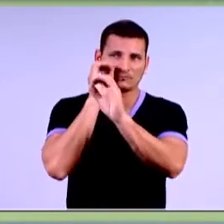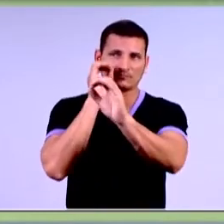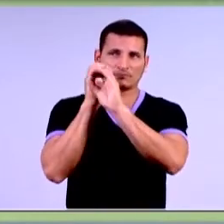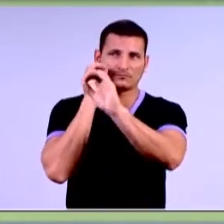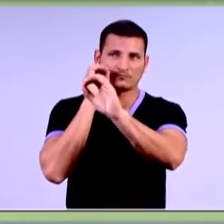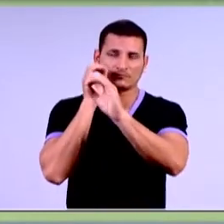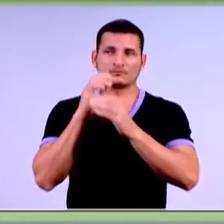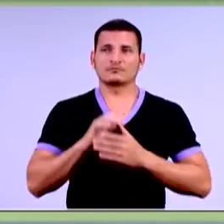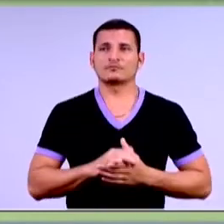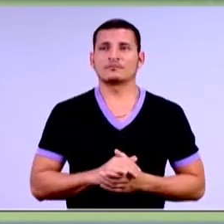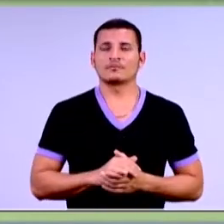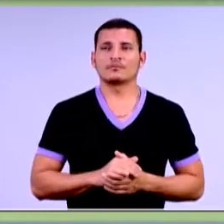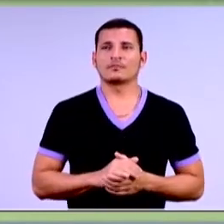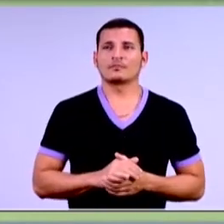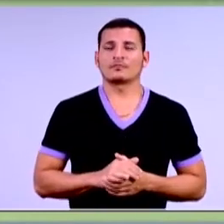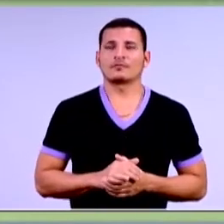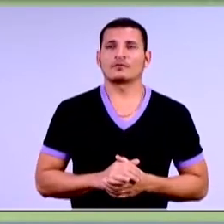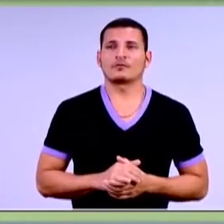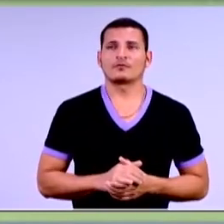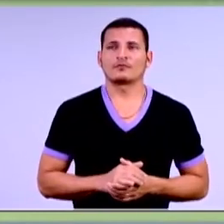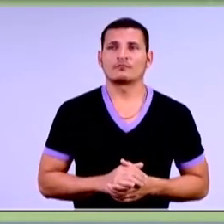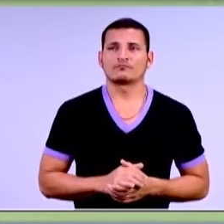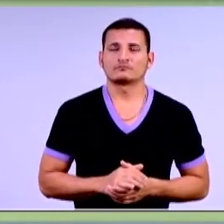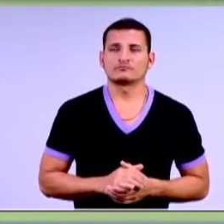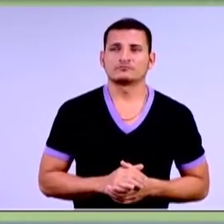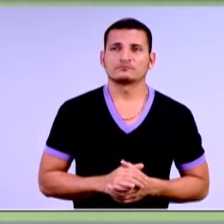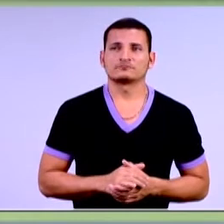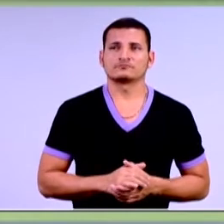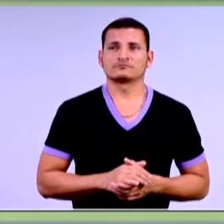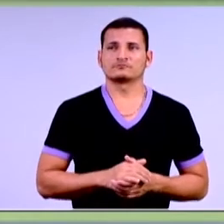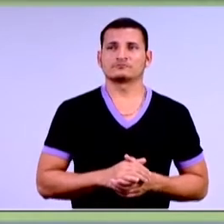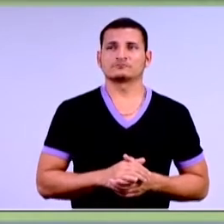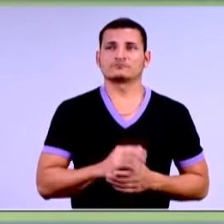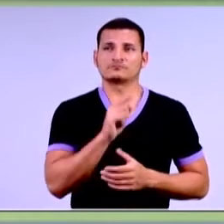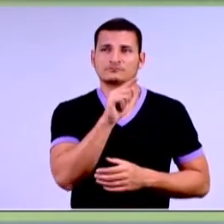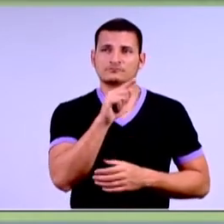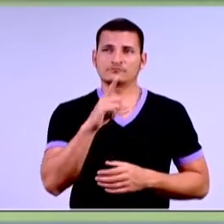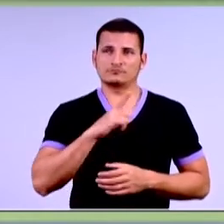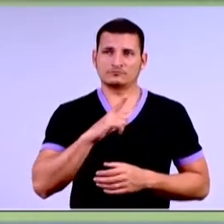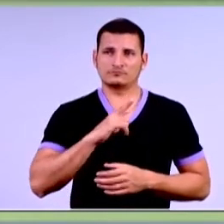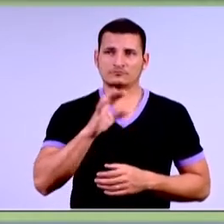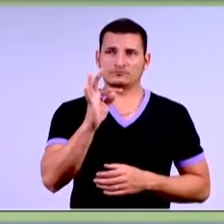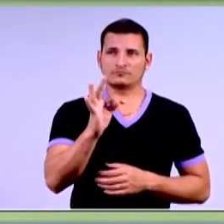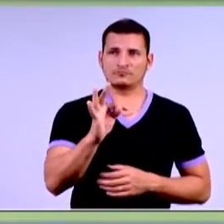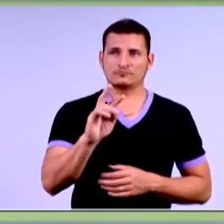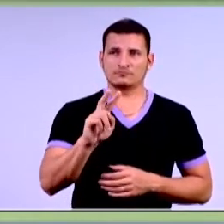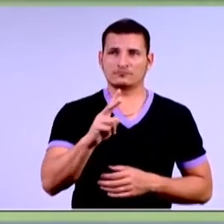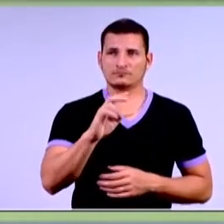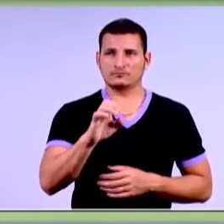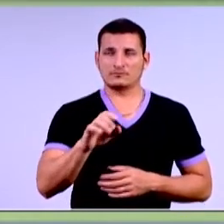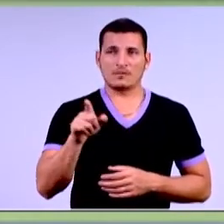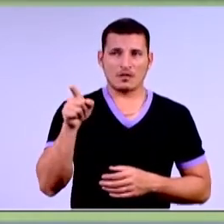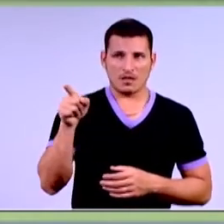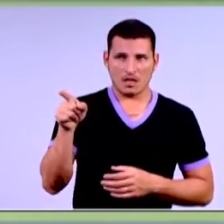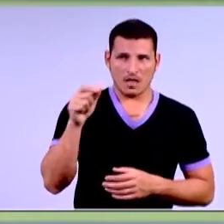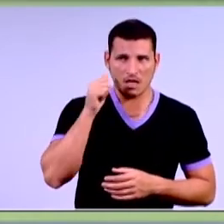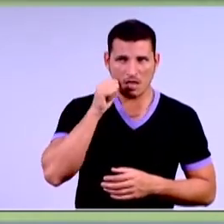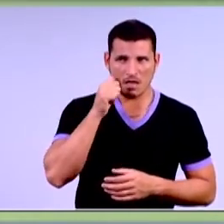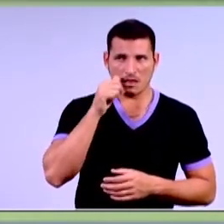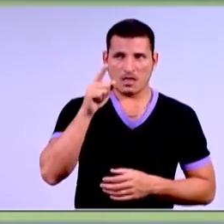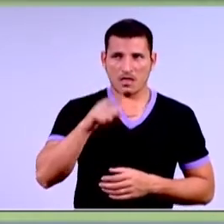bebés processo não fia aqui eu tenho ver ela é a